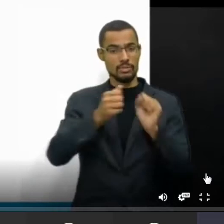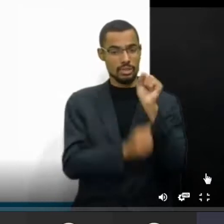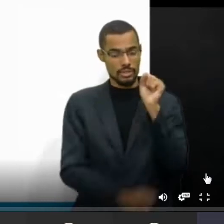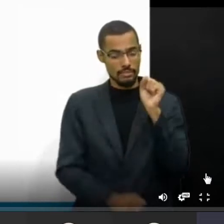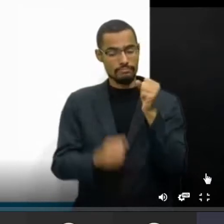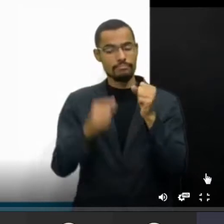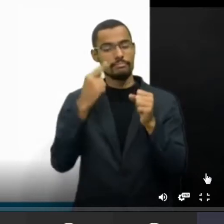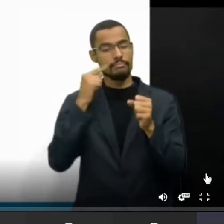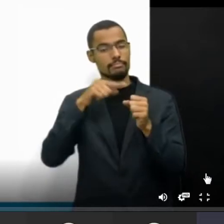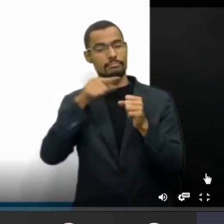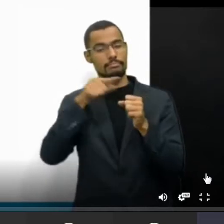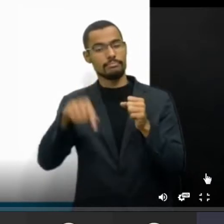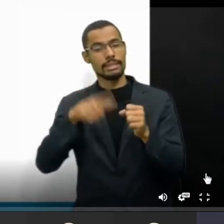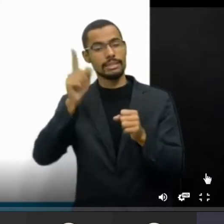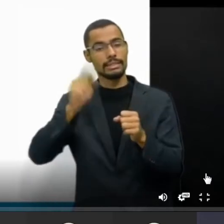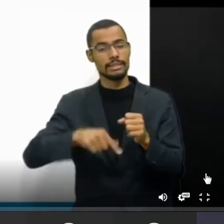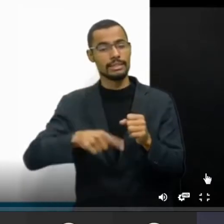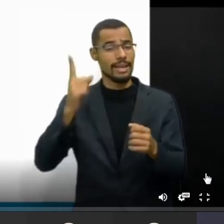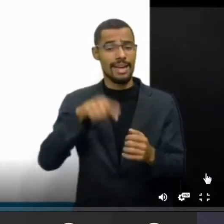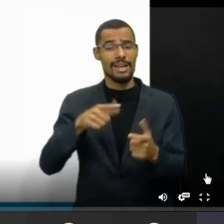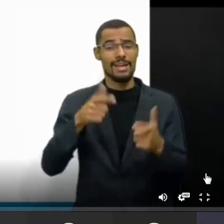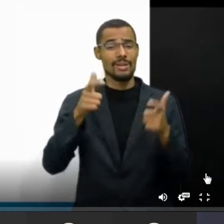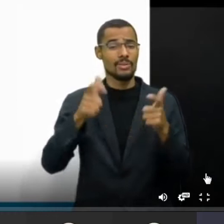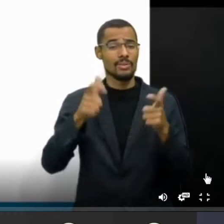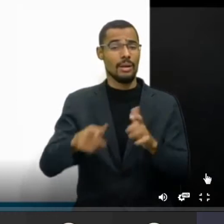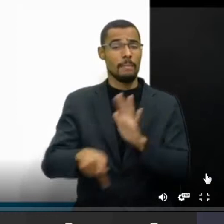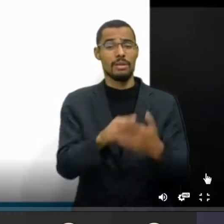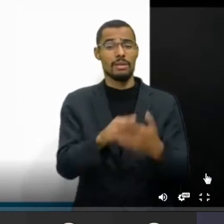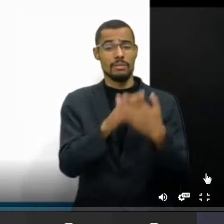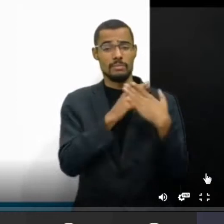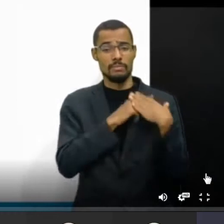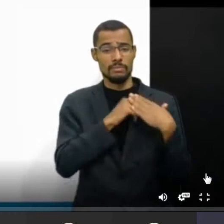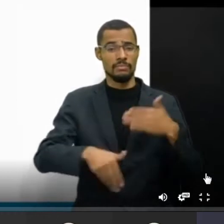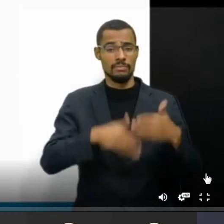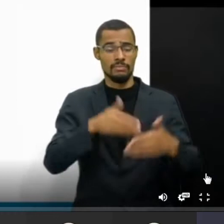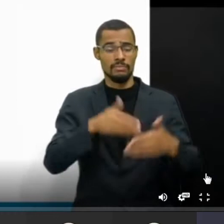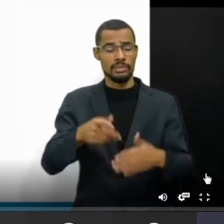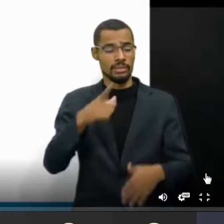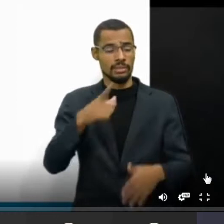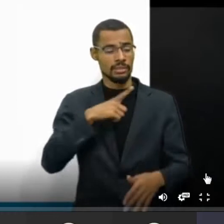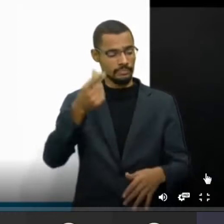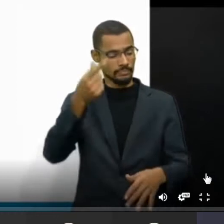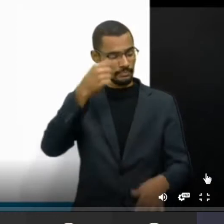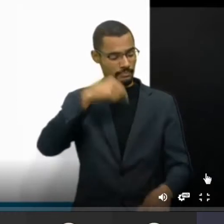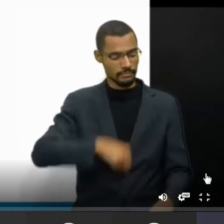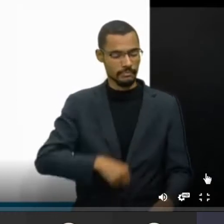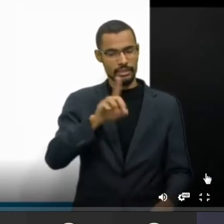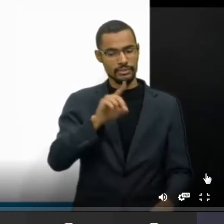Então, essa é uma das regiões mais responsáveis pelo processo de digestão